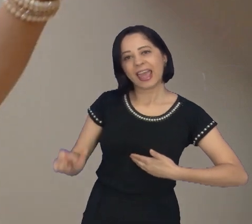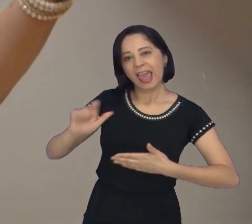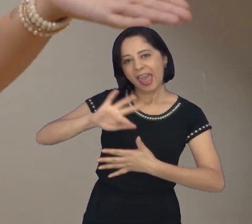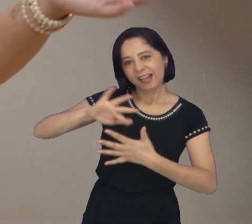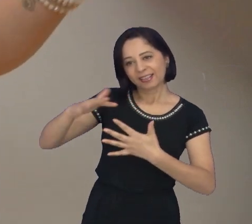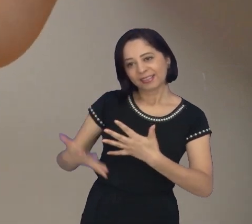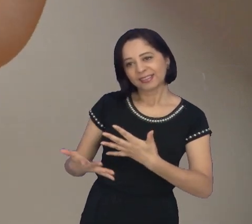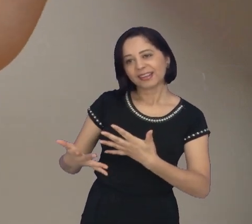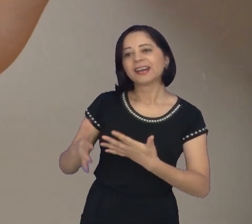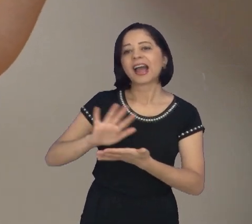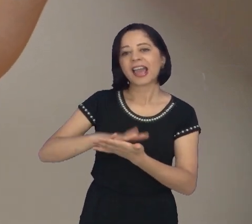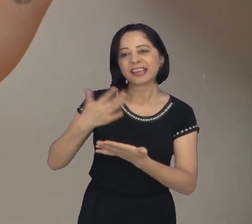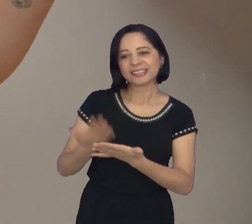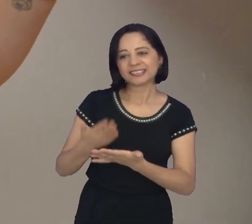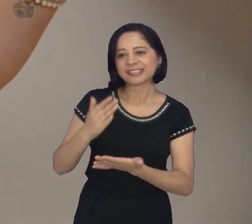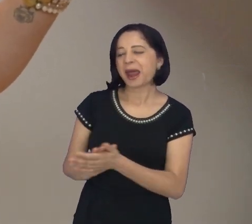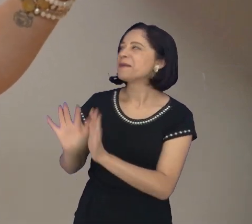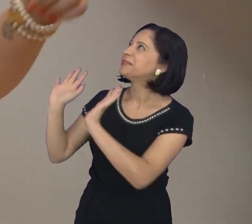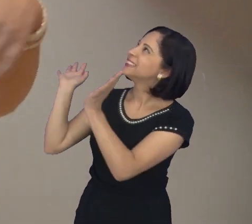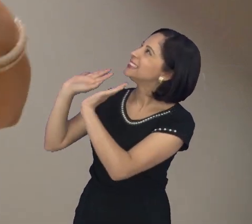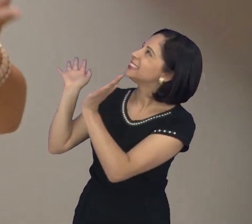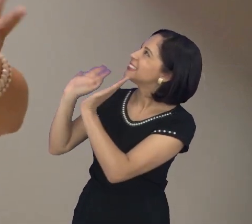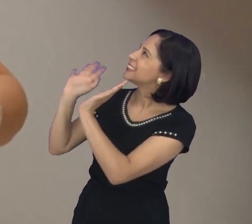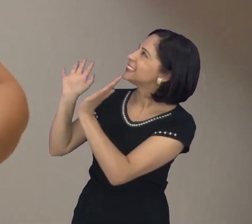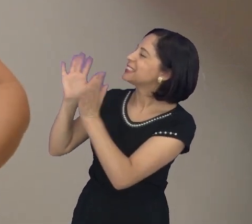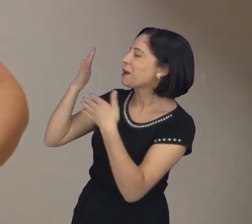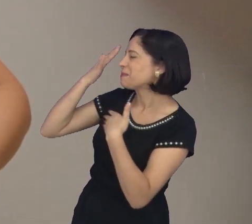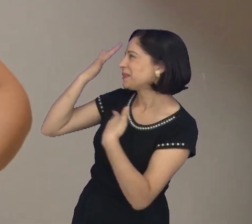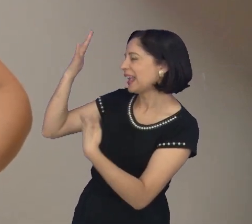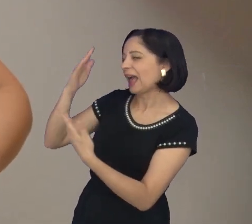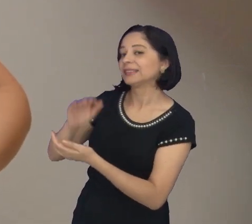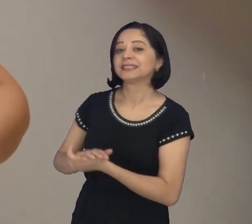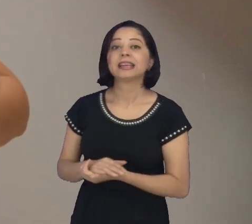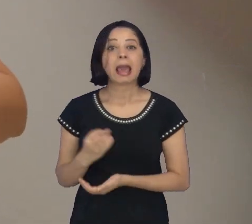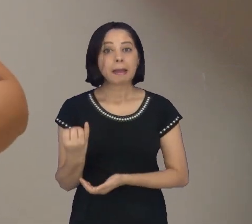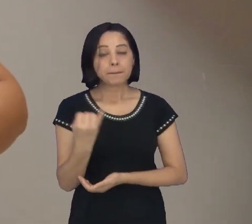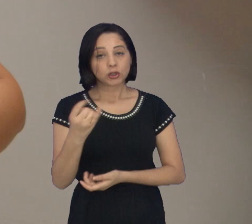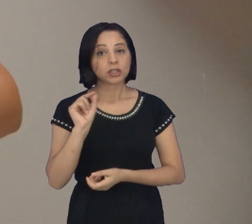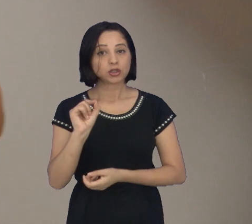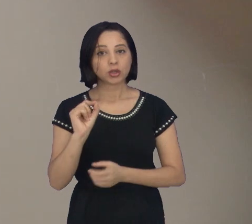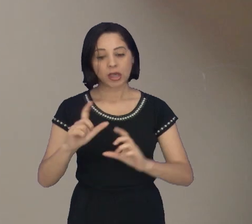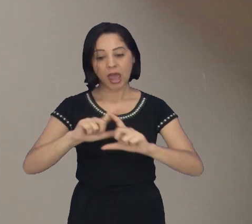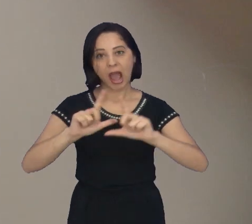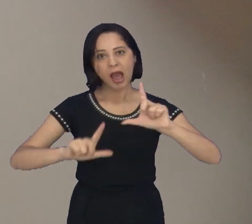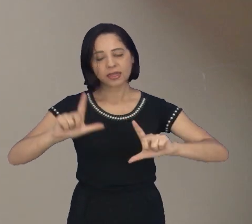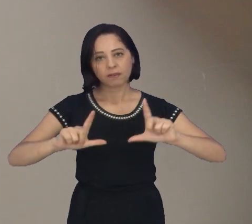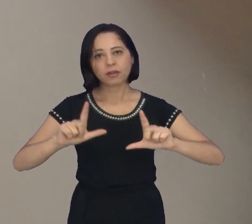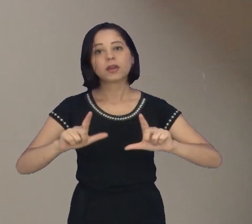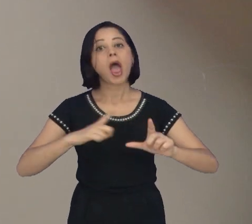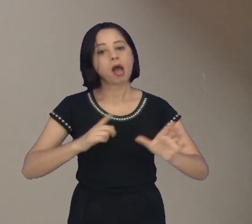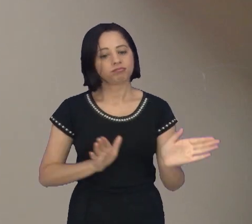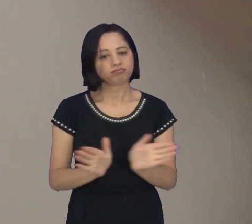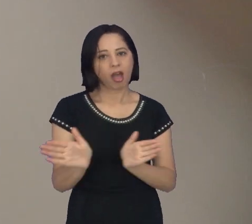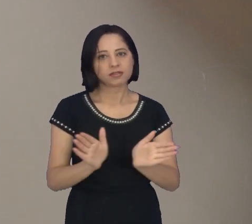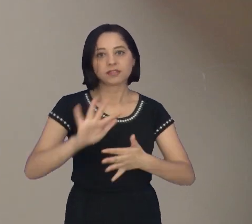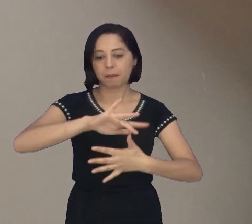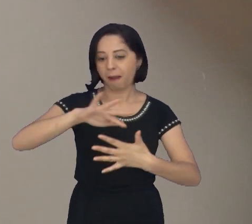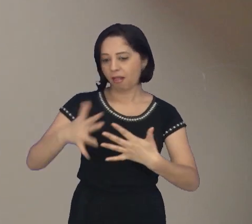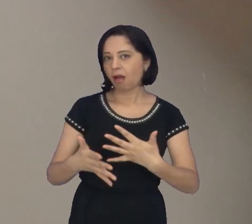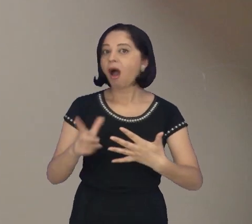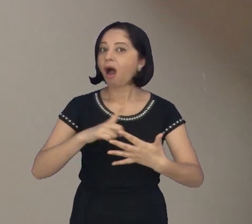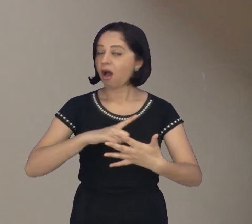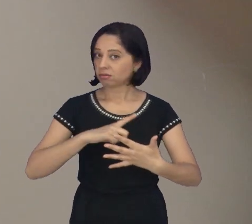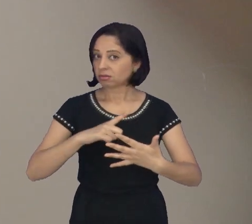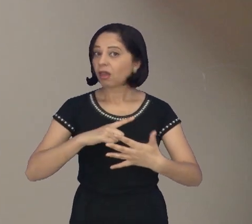Ana Furtado, que está aqui do meu ladinho. É importante falar com vocês que a TV Câmara conta com essa acessibilidade